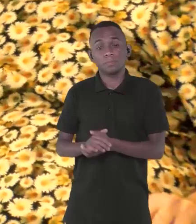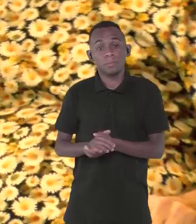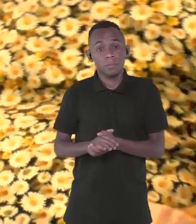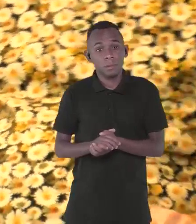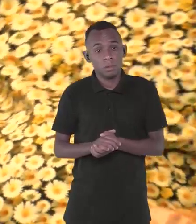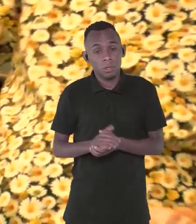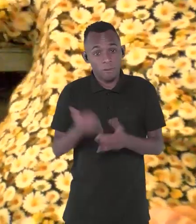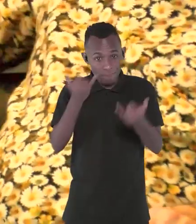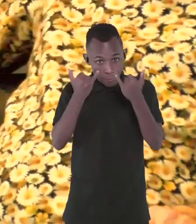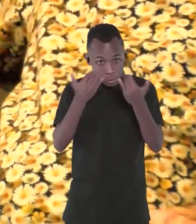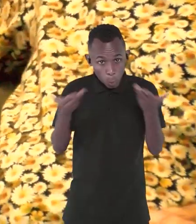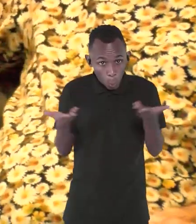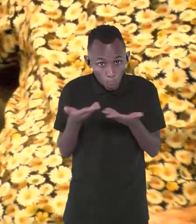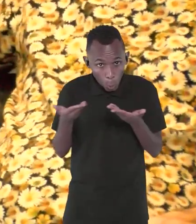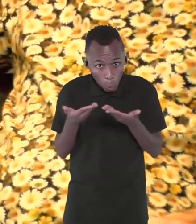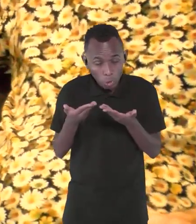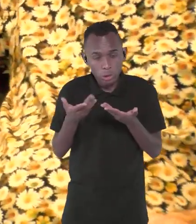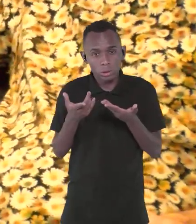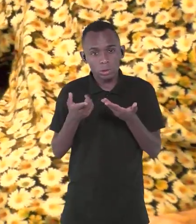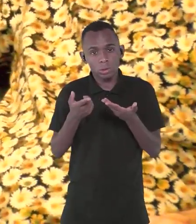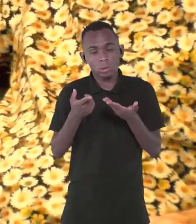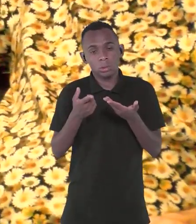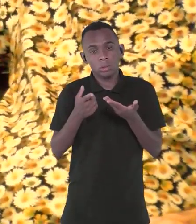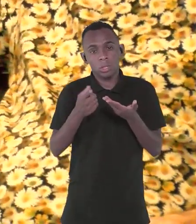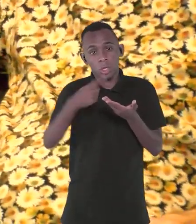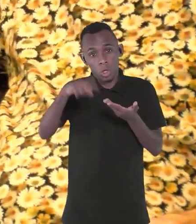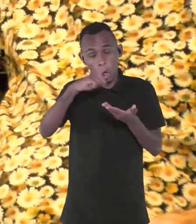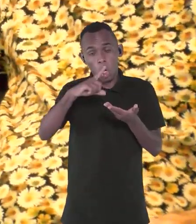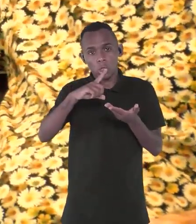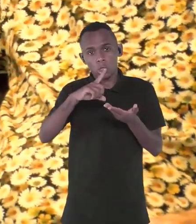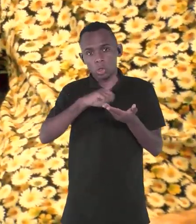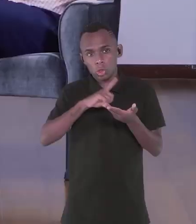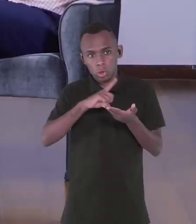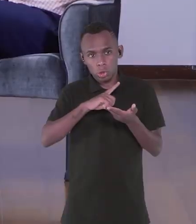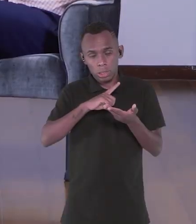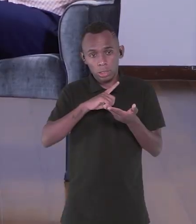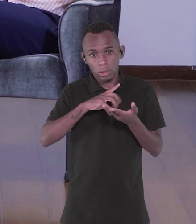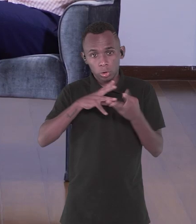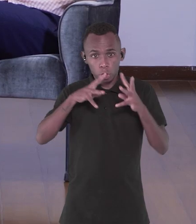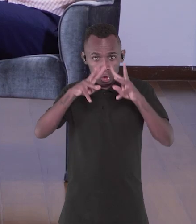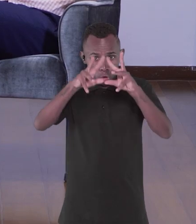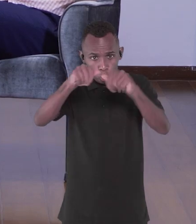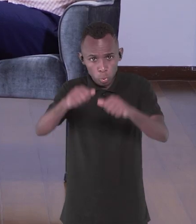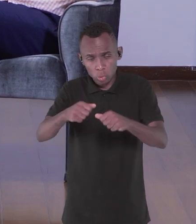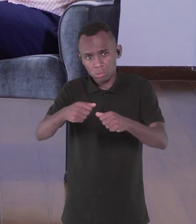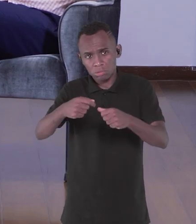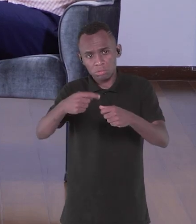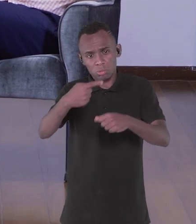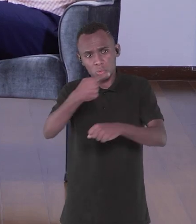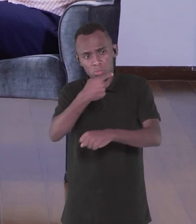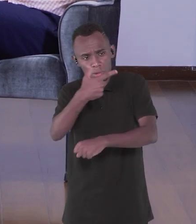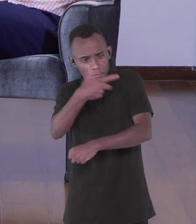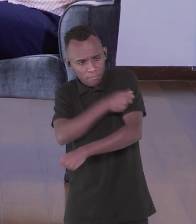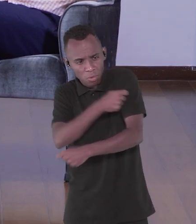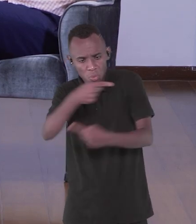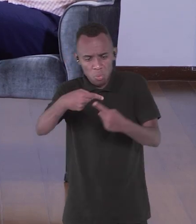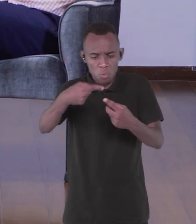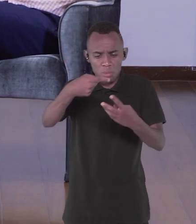hoje, todos nós aqui vacinados com 1, 2, 3 doses, alguns 4, com